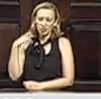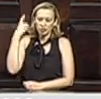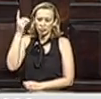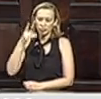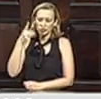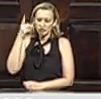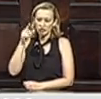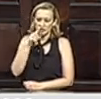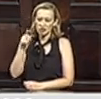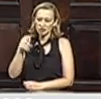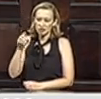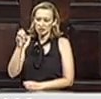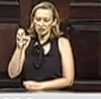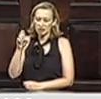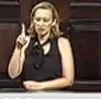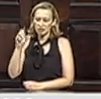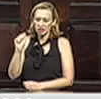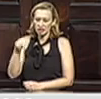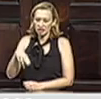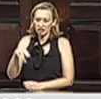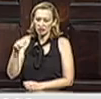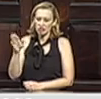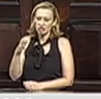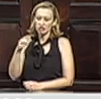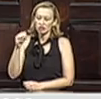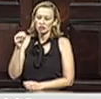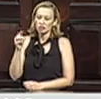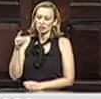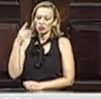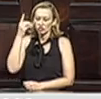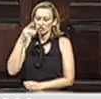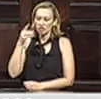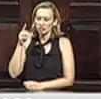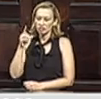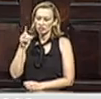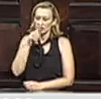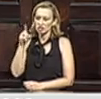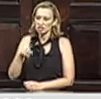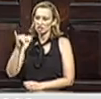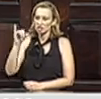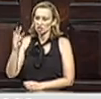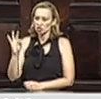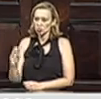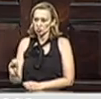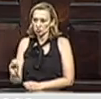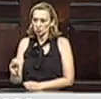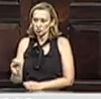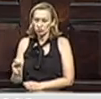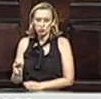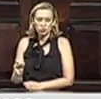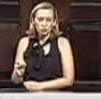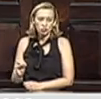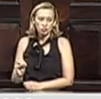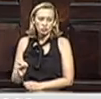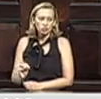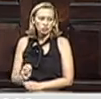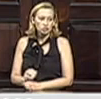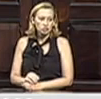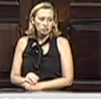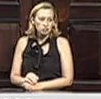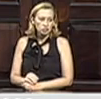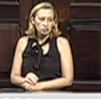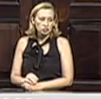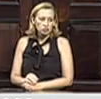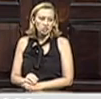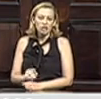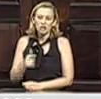deputada Zeidan, deputado Zito, Voto sim, senhor presidente. deputado Rosenberg Reis vota sim. A presidência procederá à